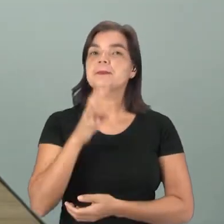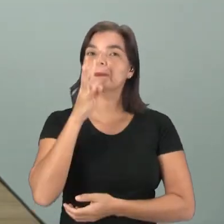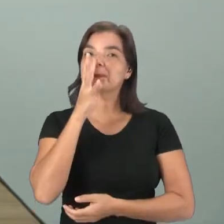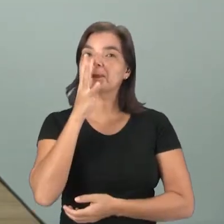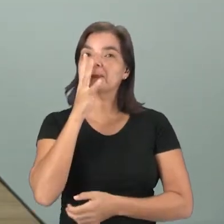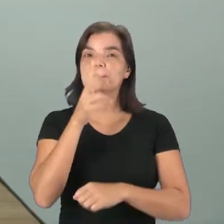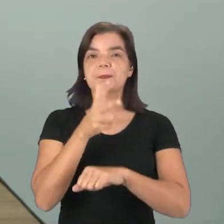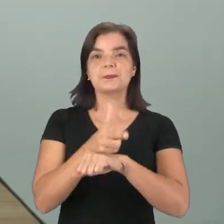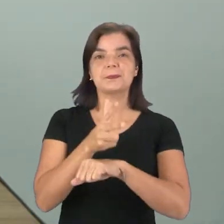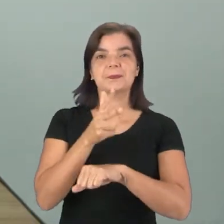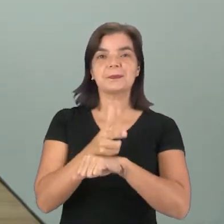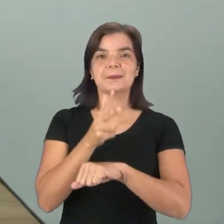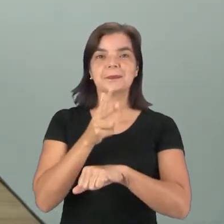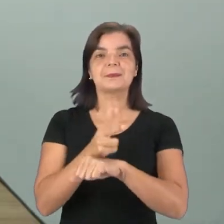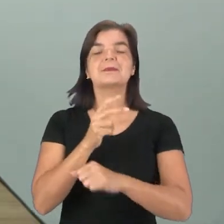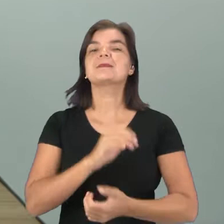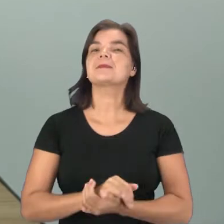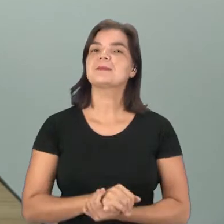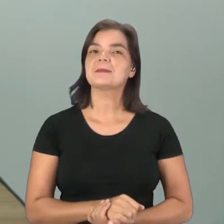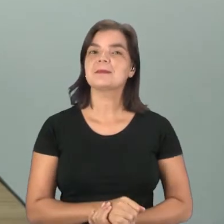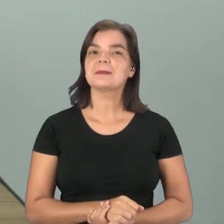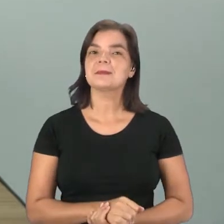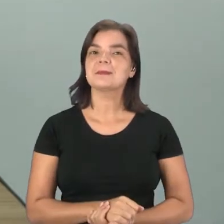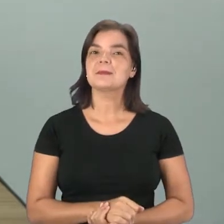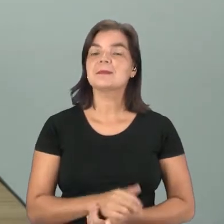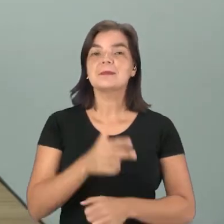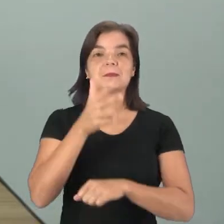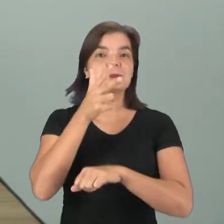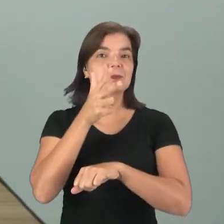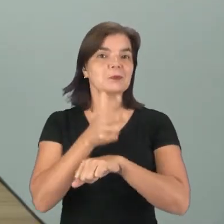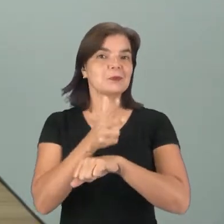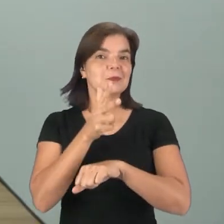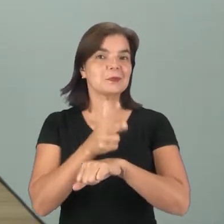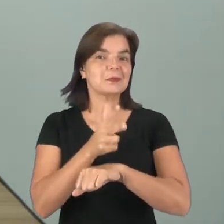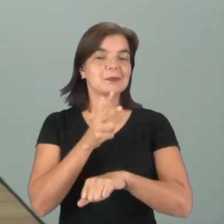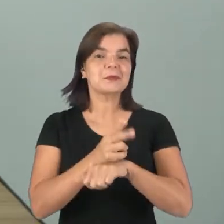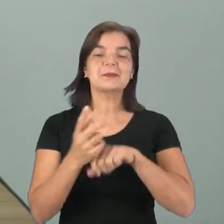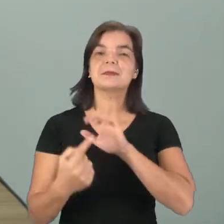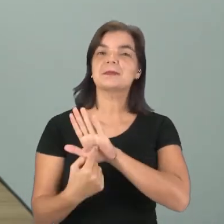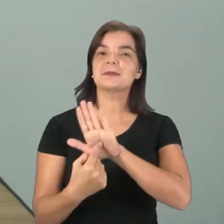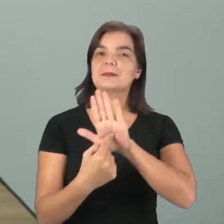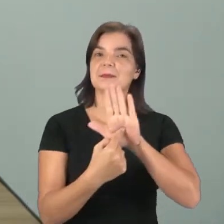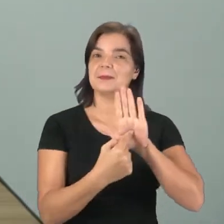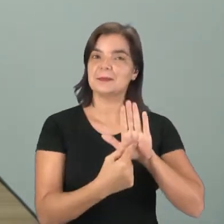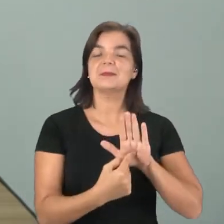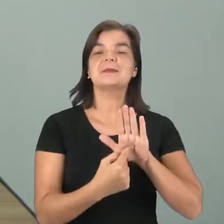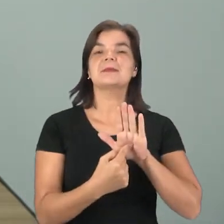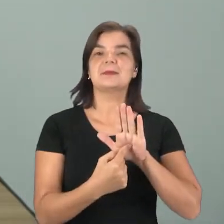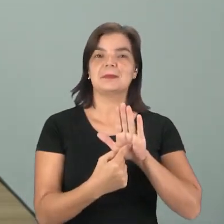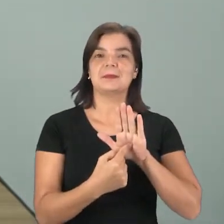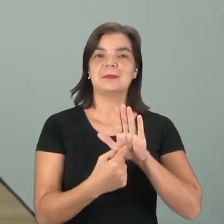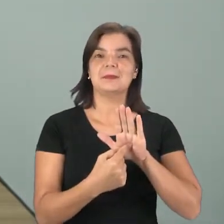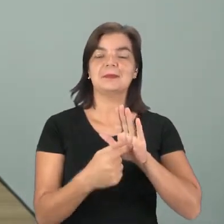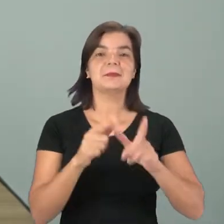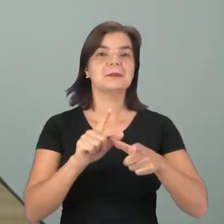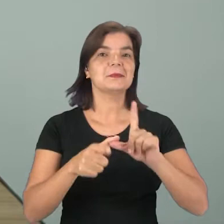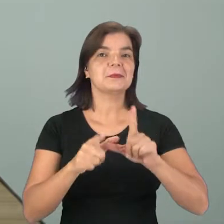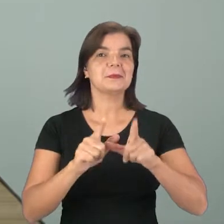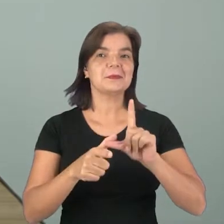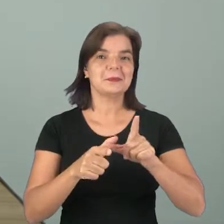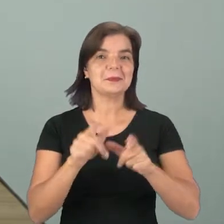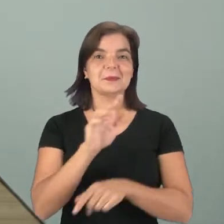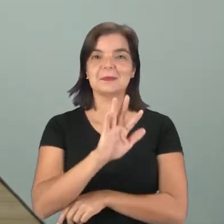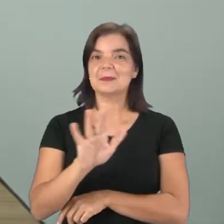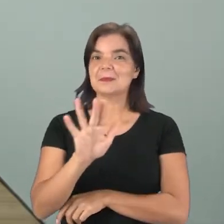vamos assistir um vídeo certo Neste vídeo vai aparecer lá no vídeo vai aparecer as letras